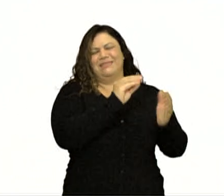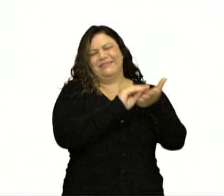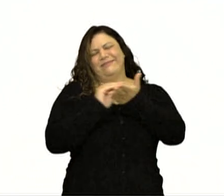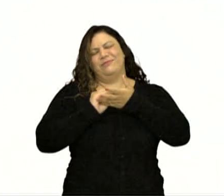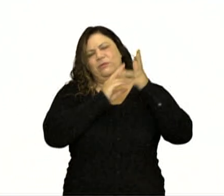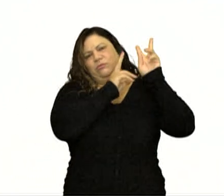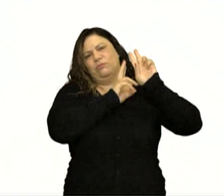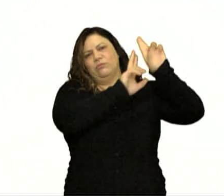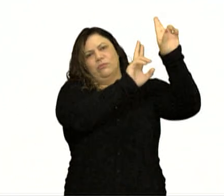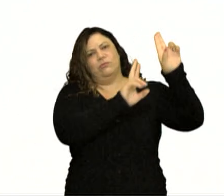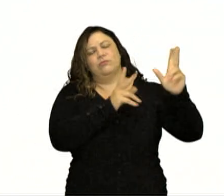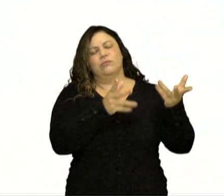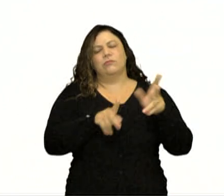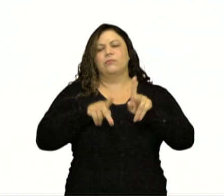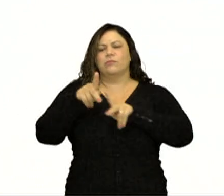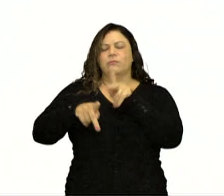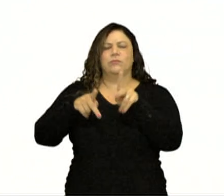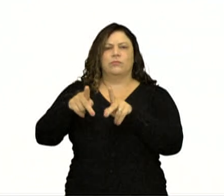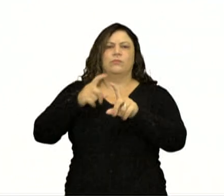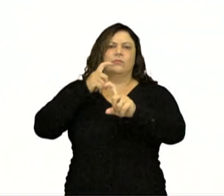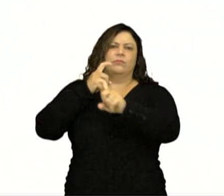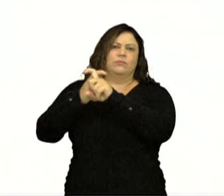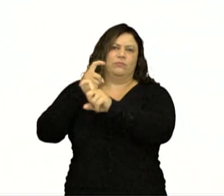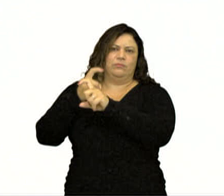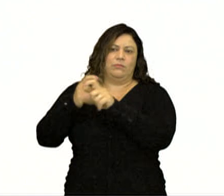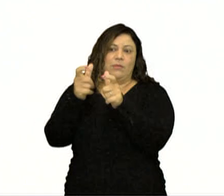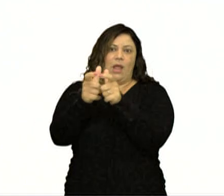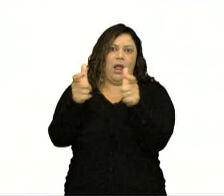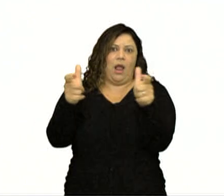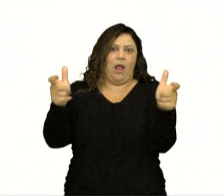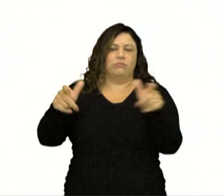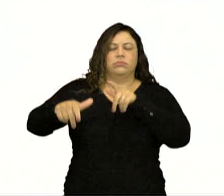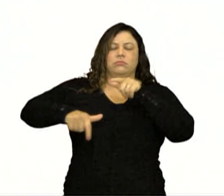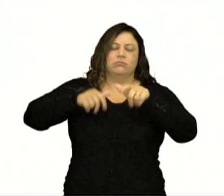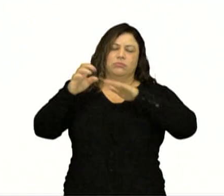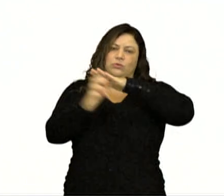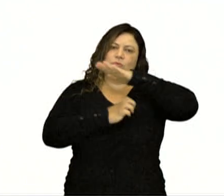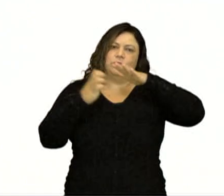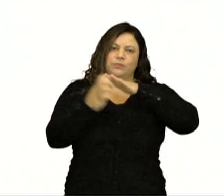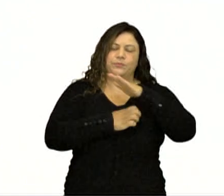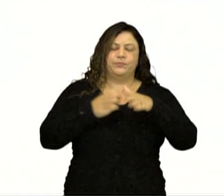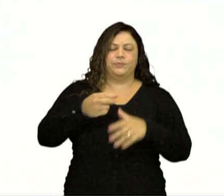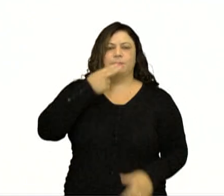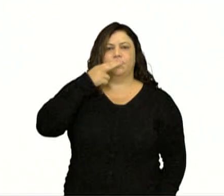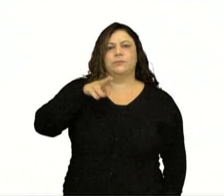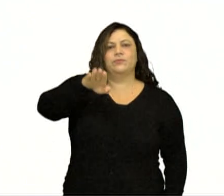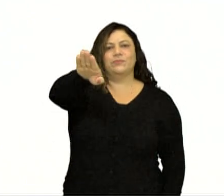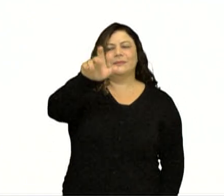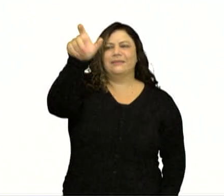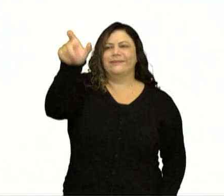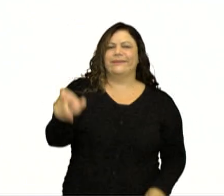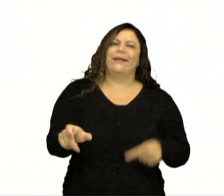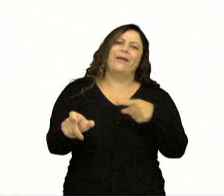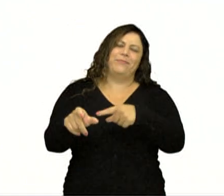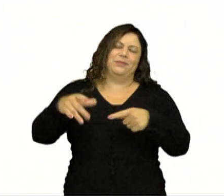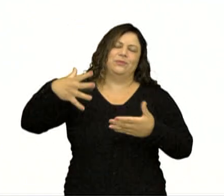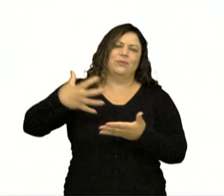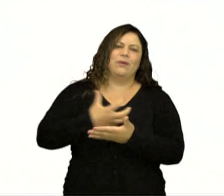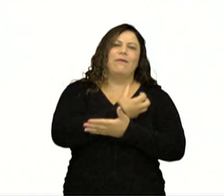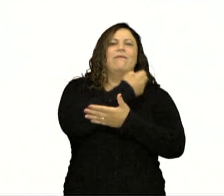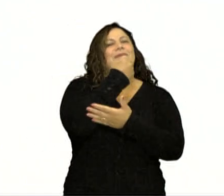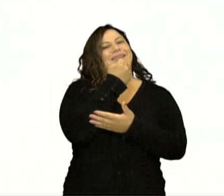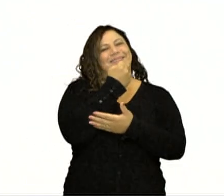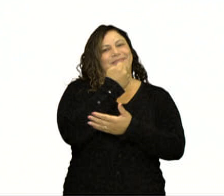nazistas aumentou entre os trabalhadores e também entre os empresários. Hitler volta a se apresentar como aquela pessoa que vai salvar